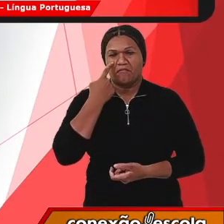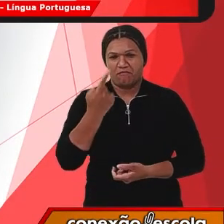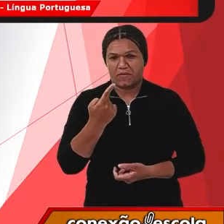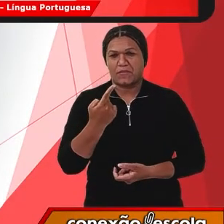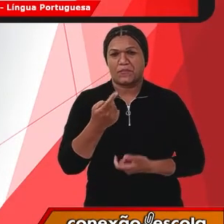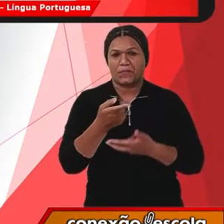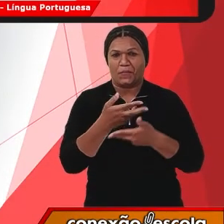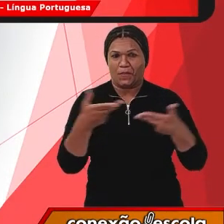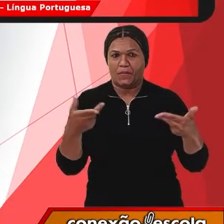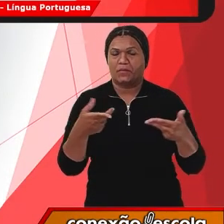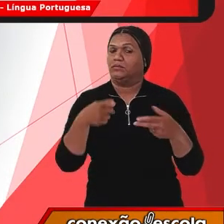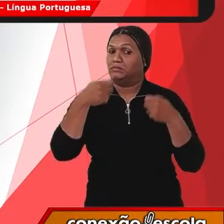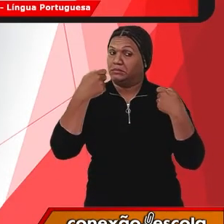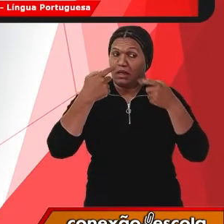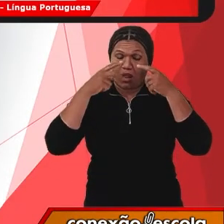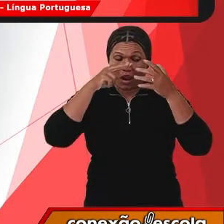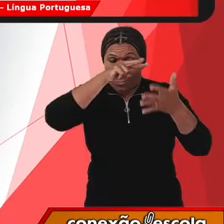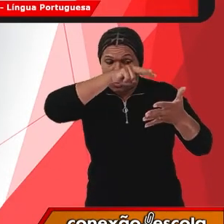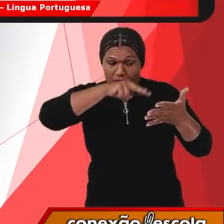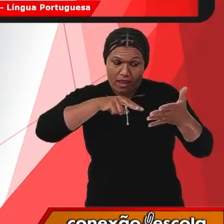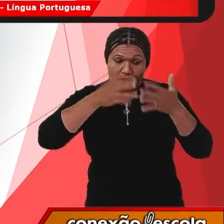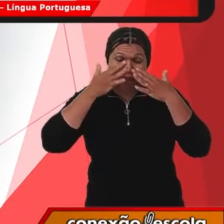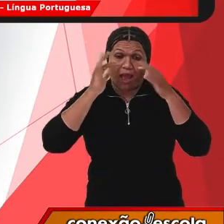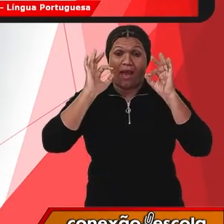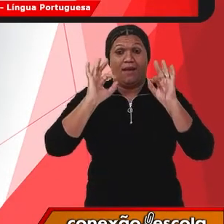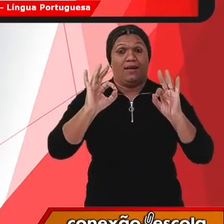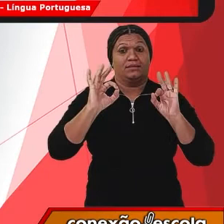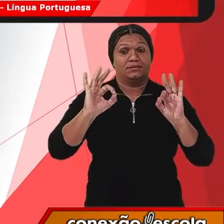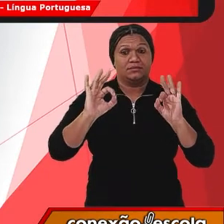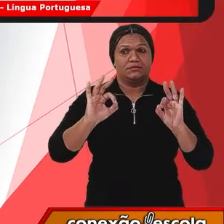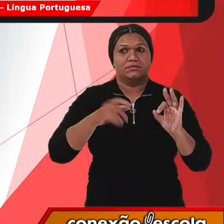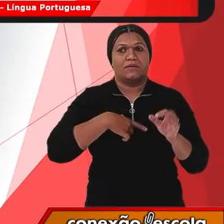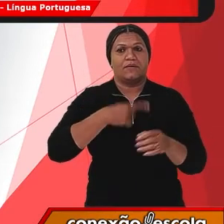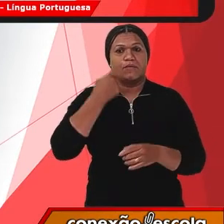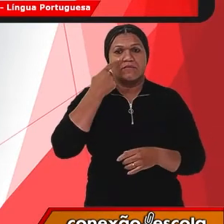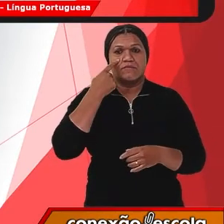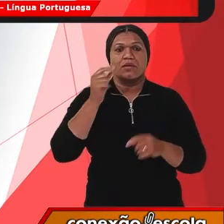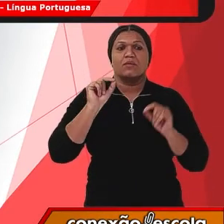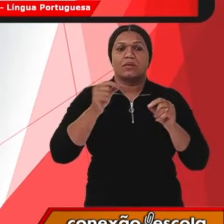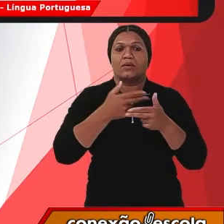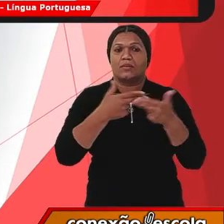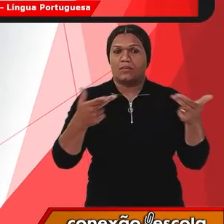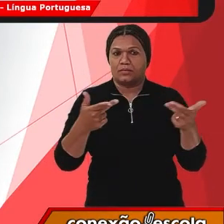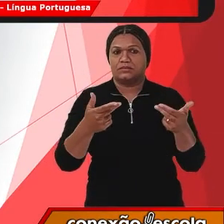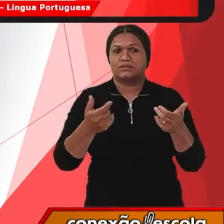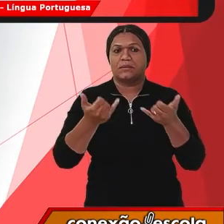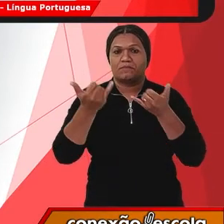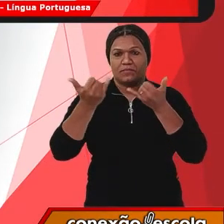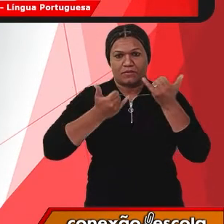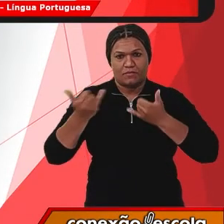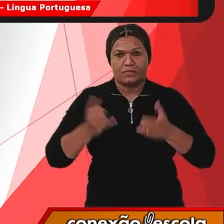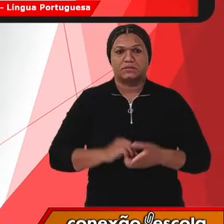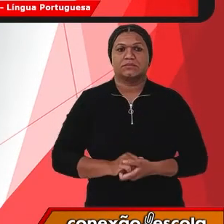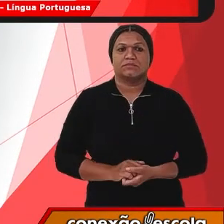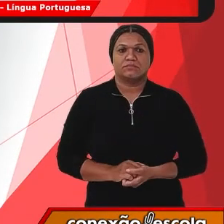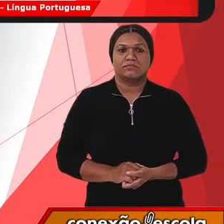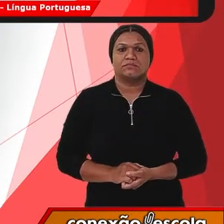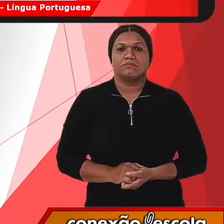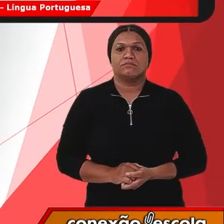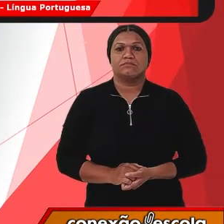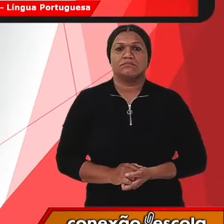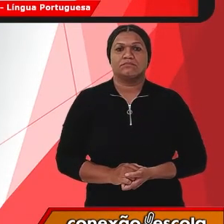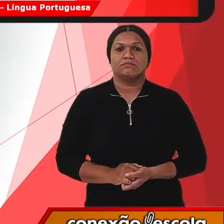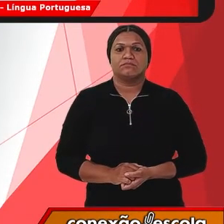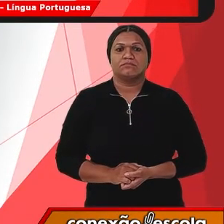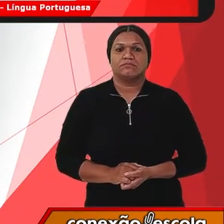complexo faça você ler com atenção o texto observar as pistas dadas pela aquilo que está escrito nós